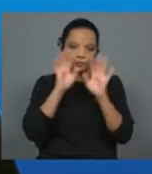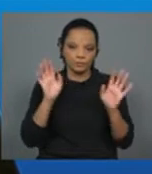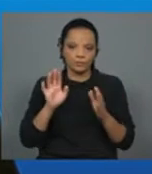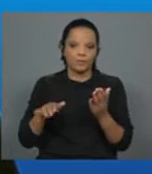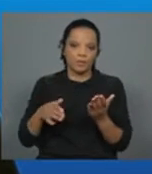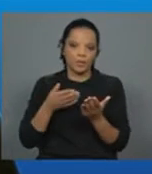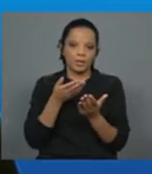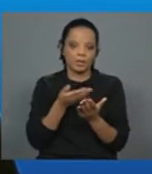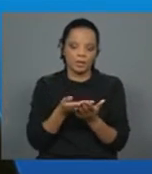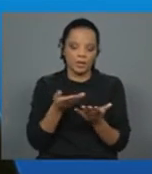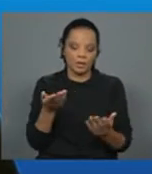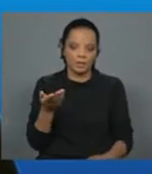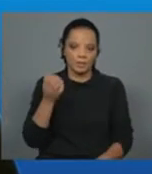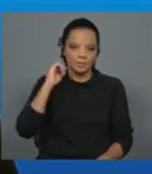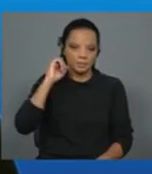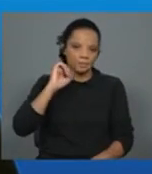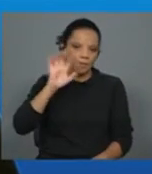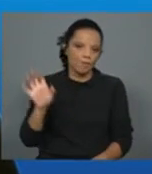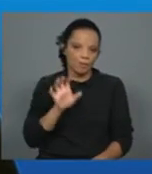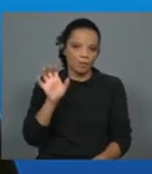provocar efeitos distintos.